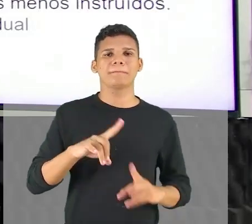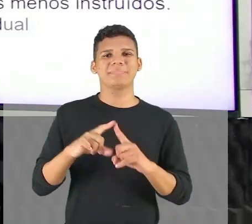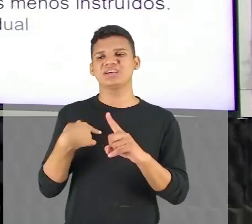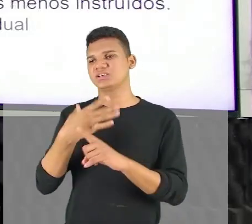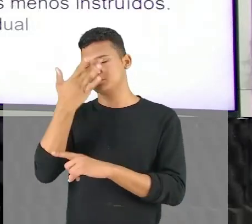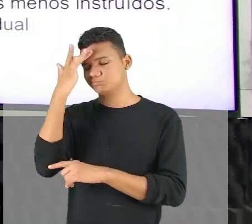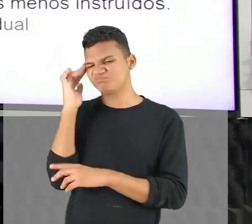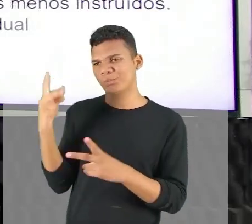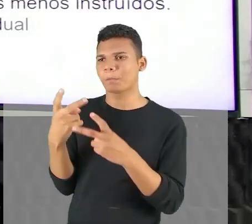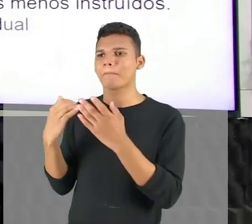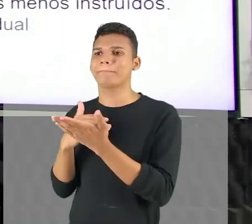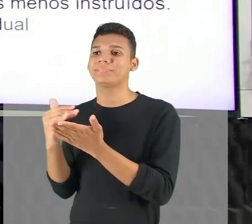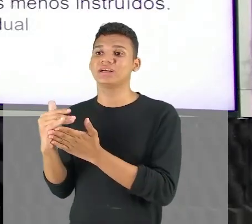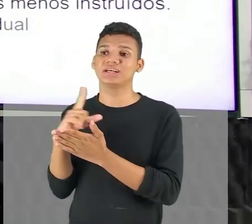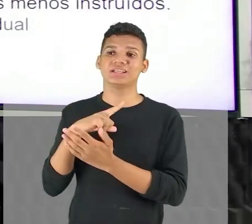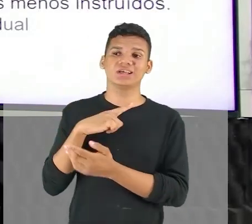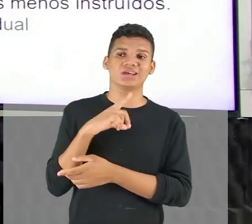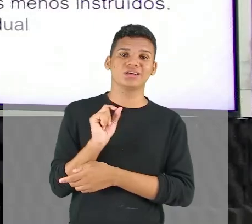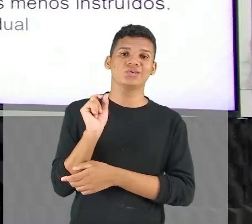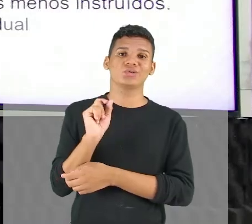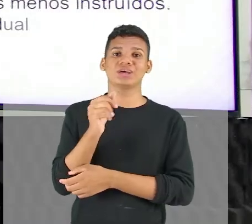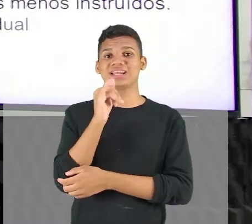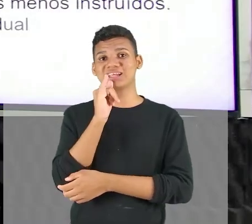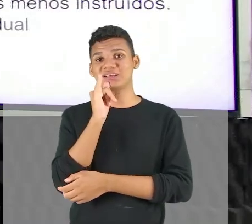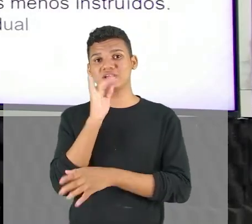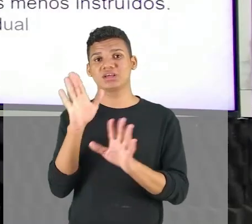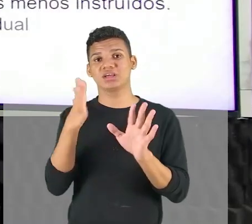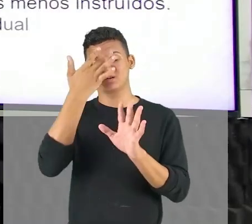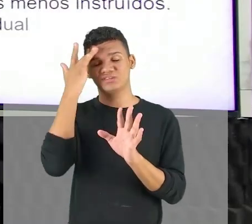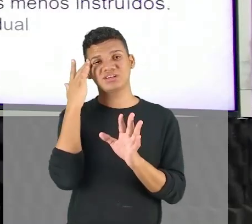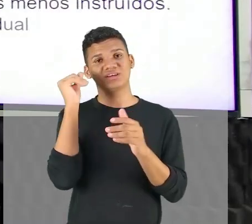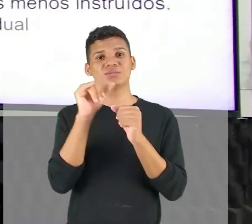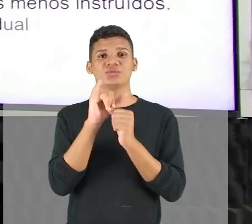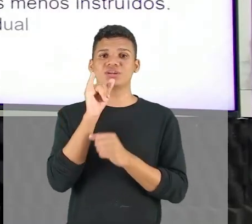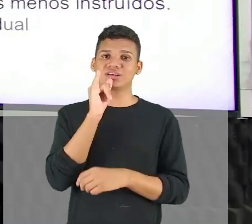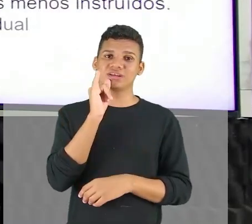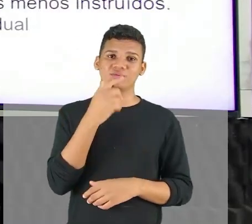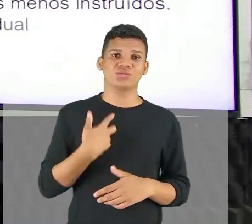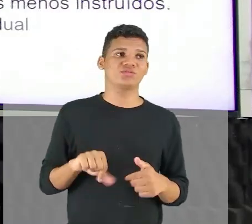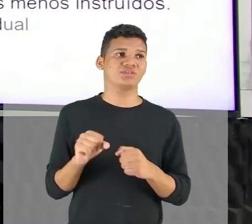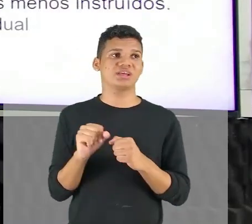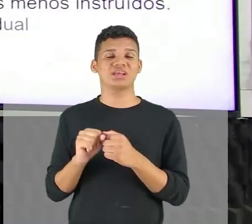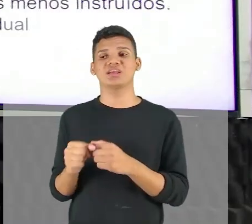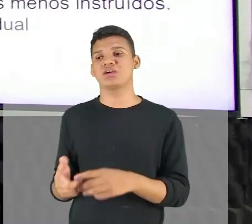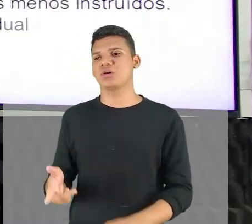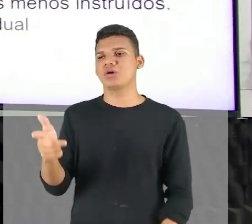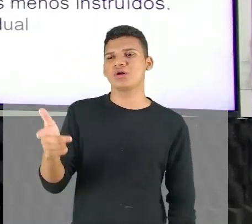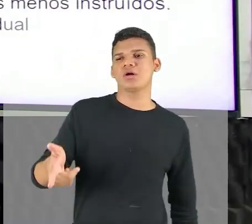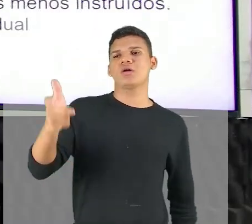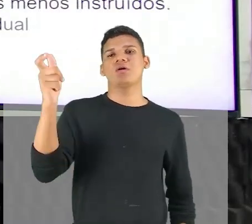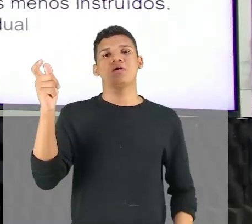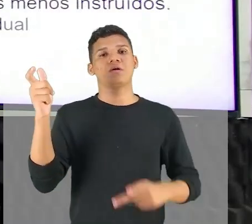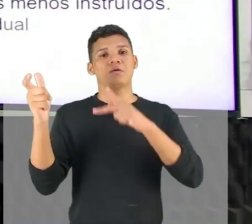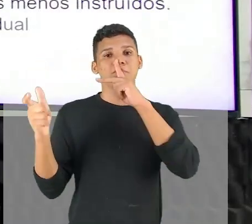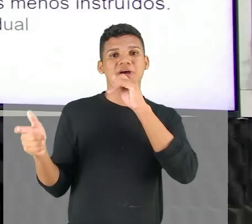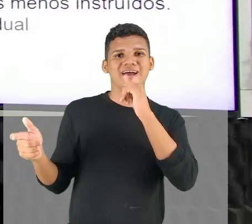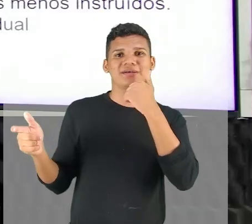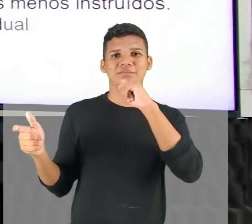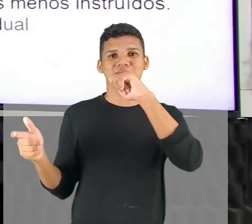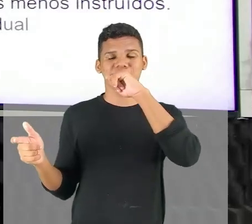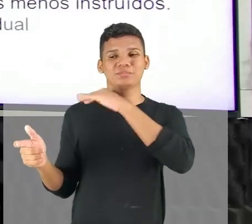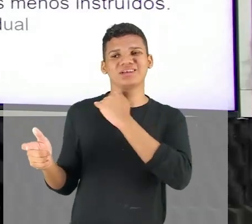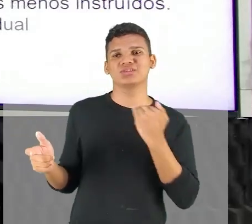vai começar a obra trazendo um exemplo de uma pessoa que cometeu um parricídio, ou seja, matou os pais, e essa pessoa ela